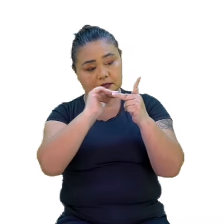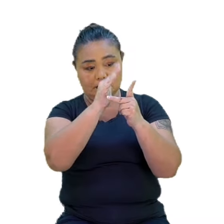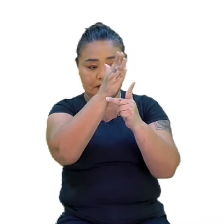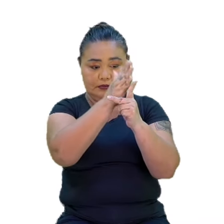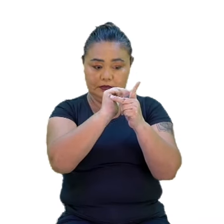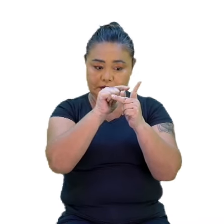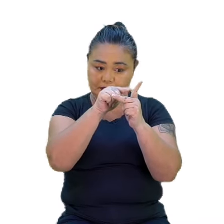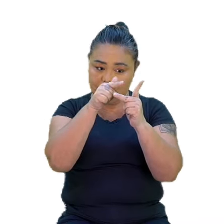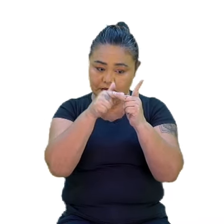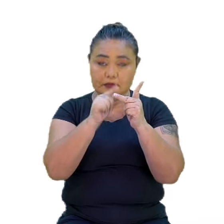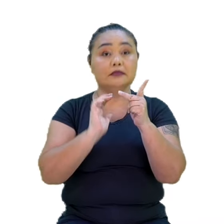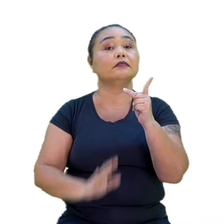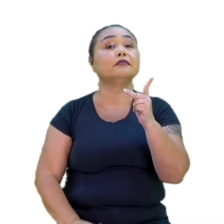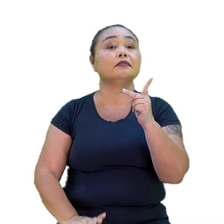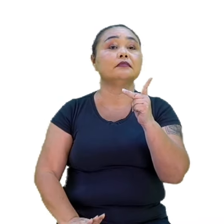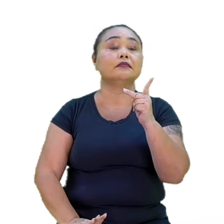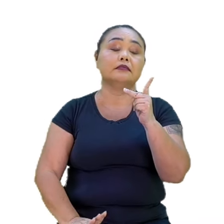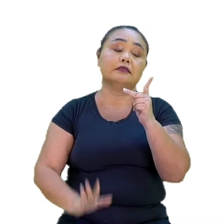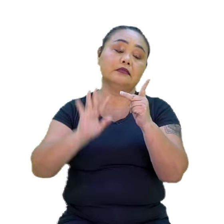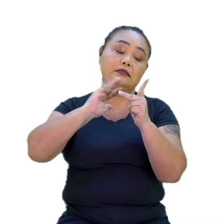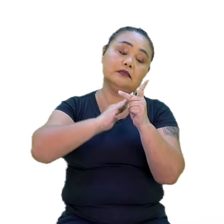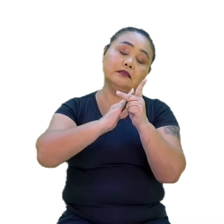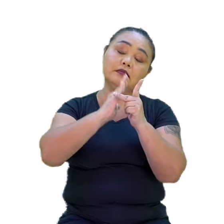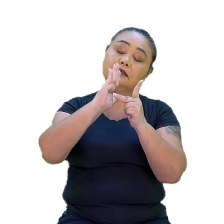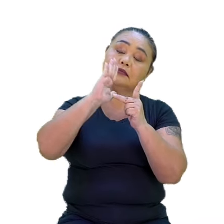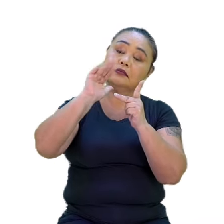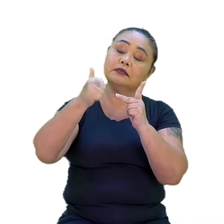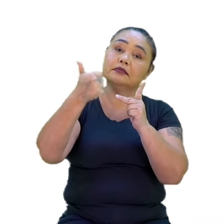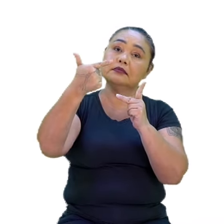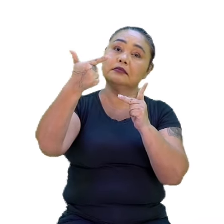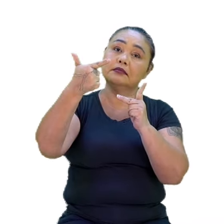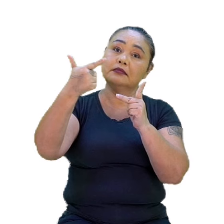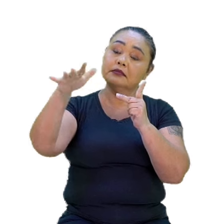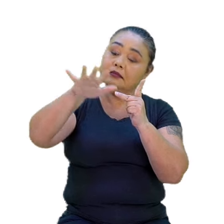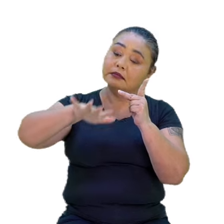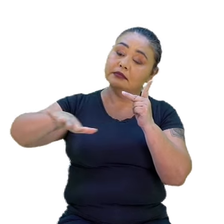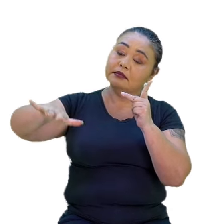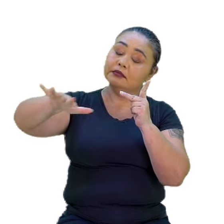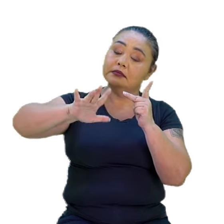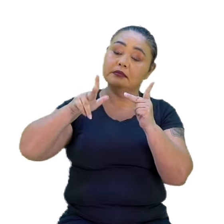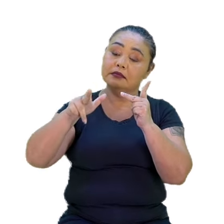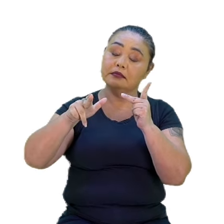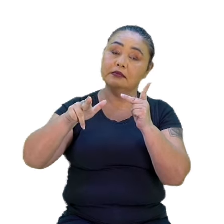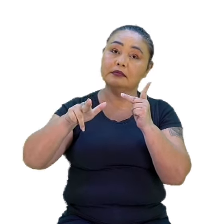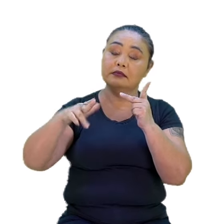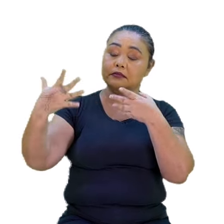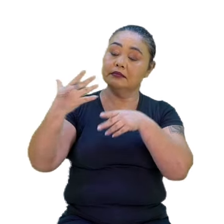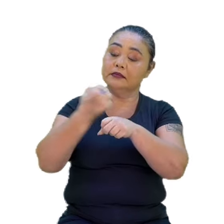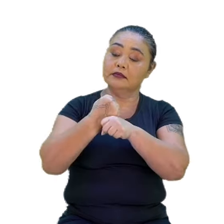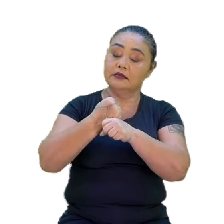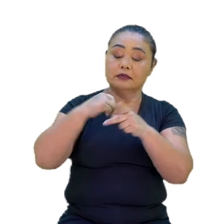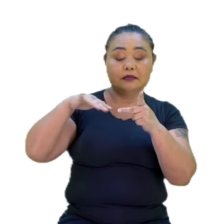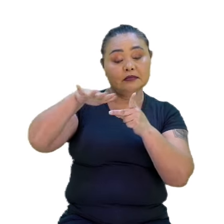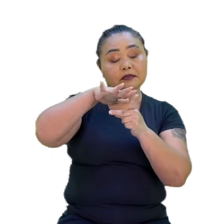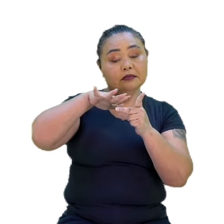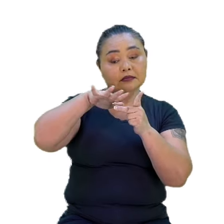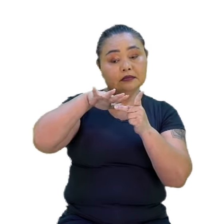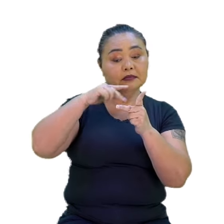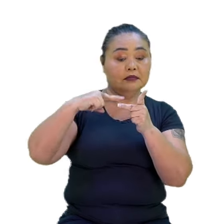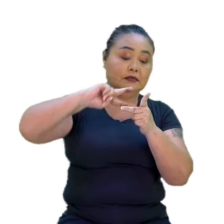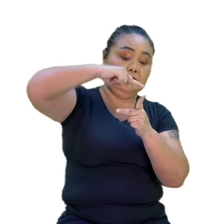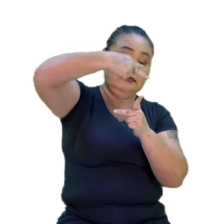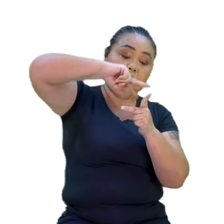que o quadrado da hipotenusa tem área igual à soma das áreas dos quadrados dos